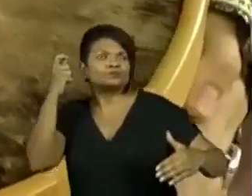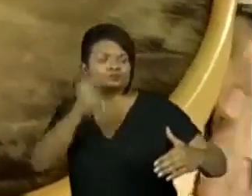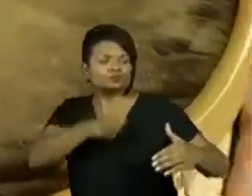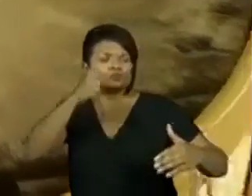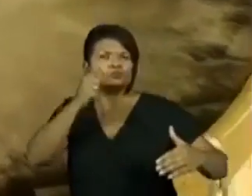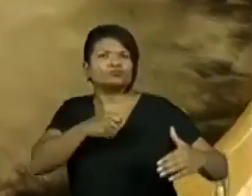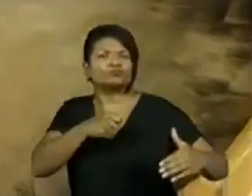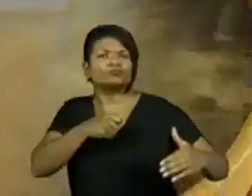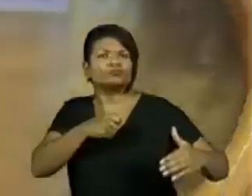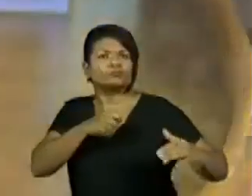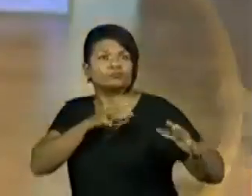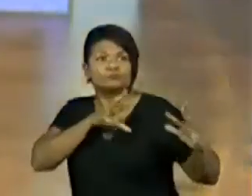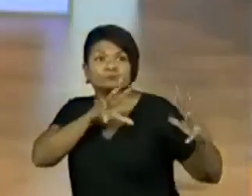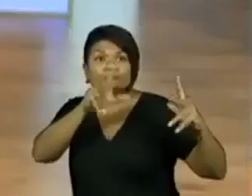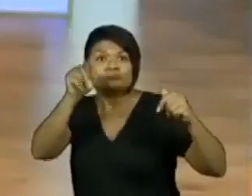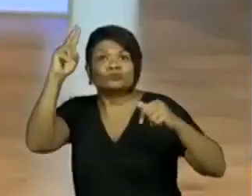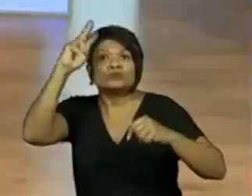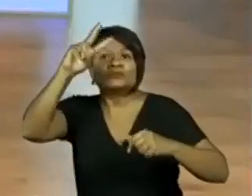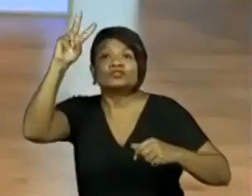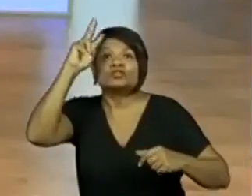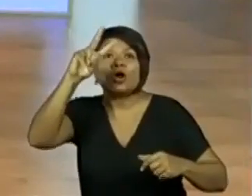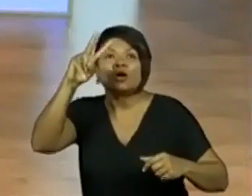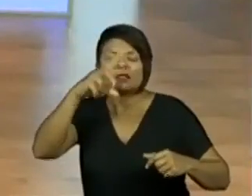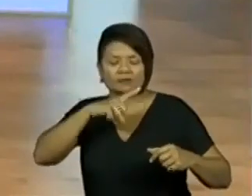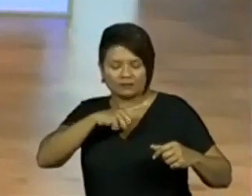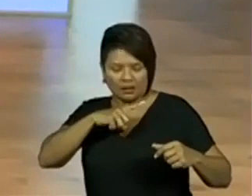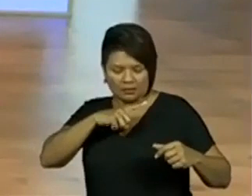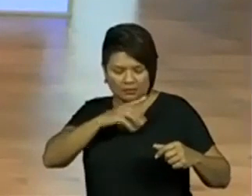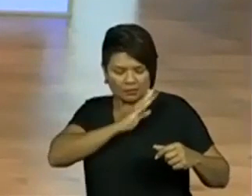Toda história tem coração.